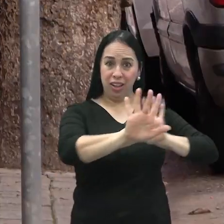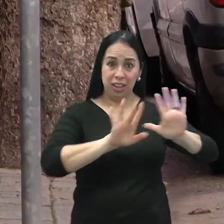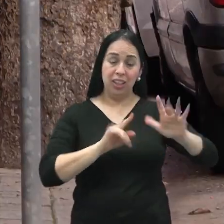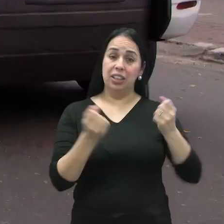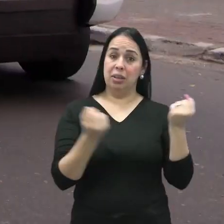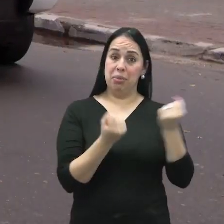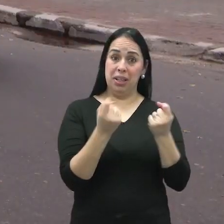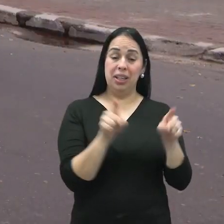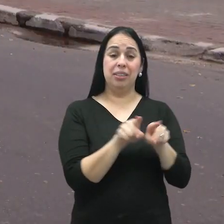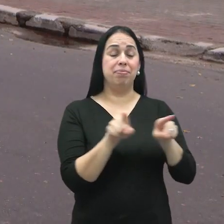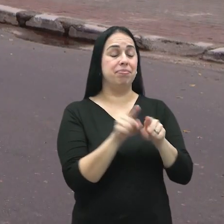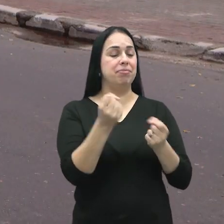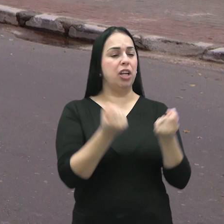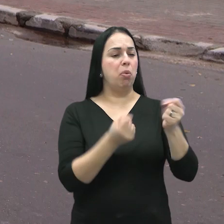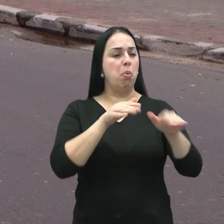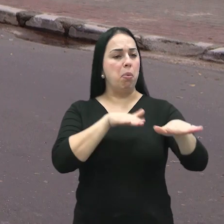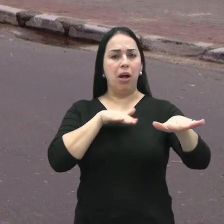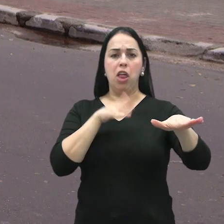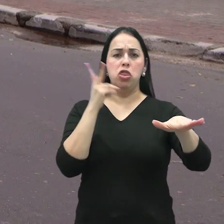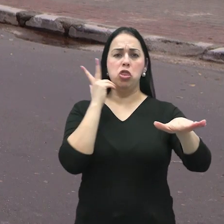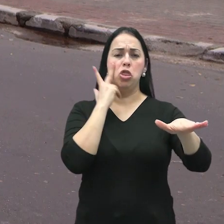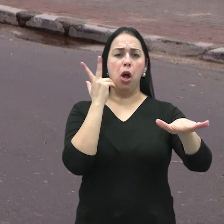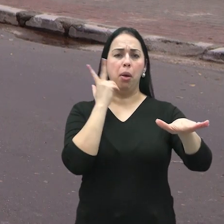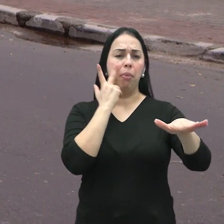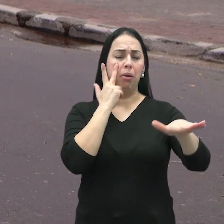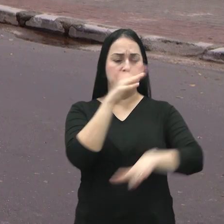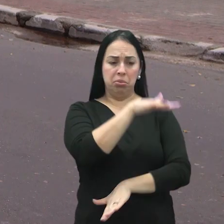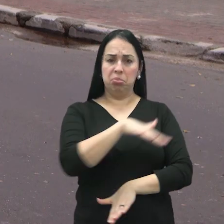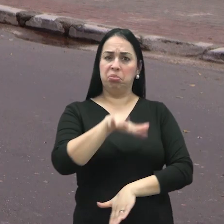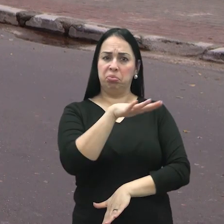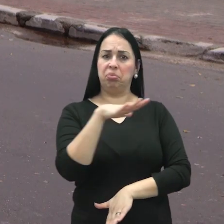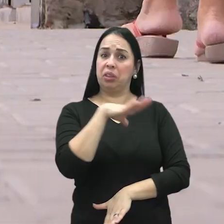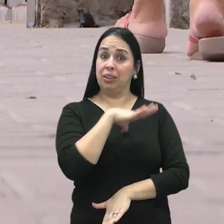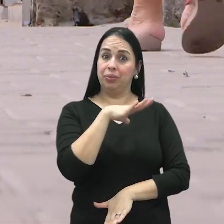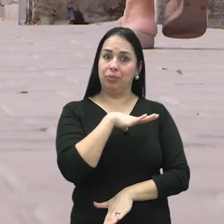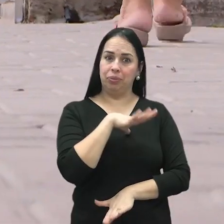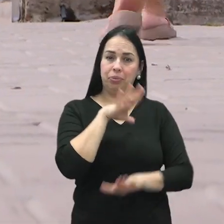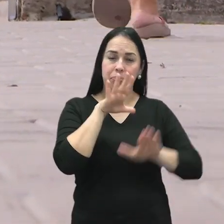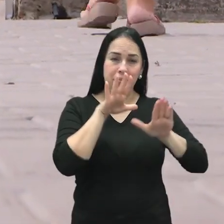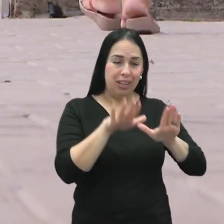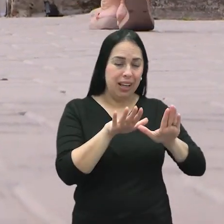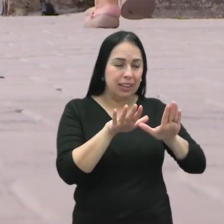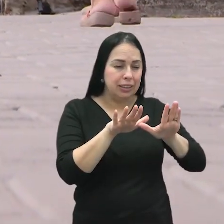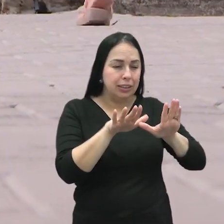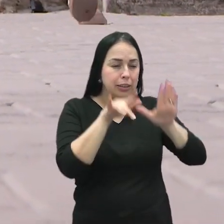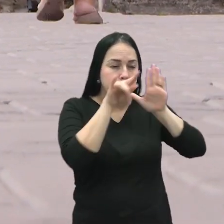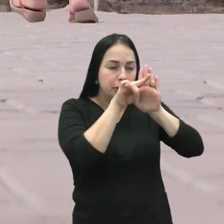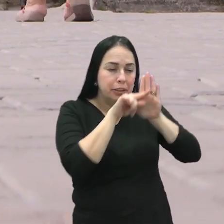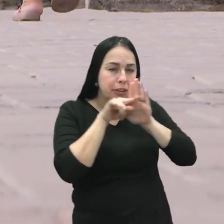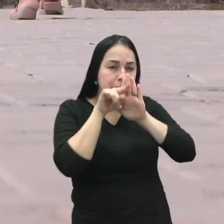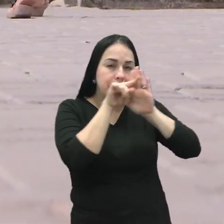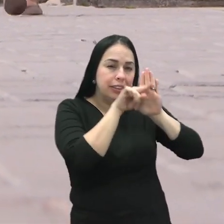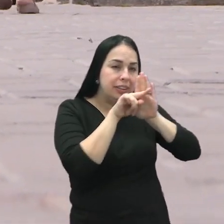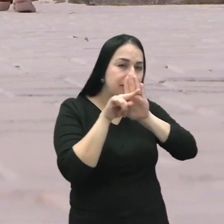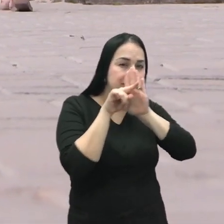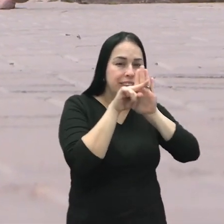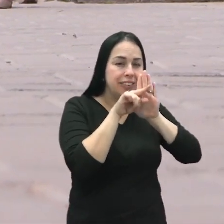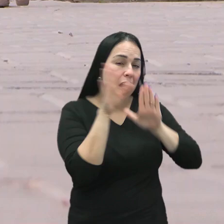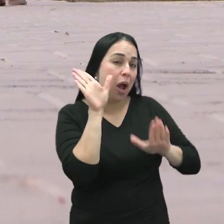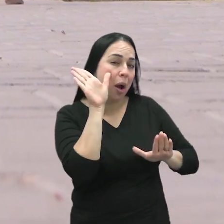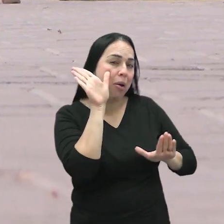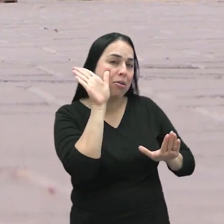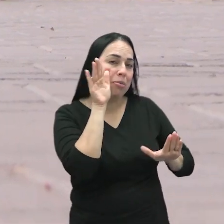e carros. Até aí, tudo normal para uma rua da região central. Mas se olharmos mais de perto, ela também guarda